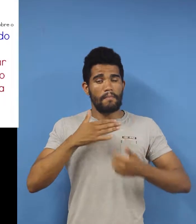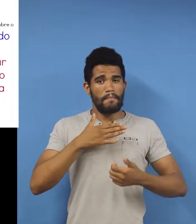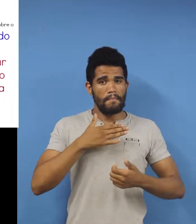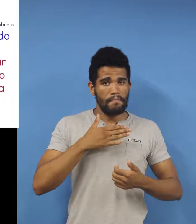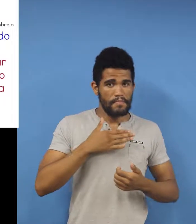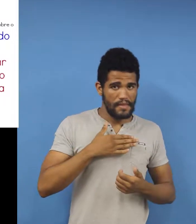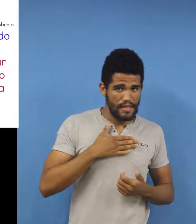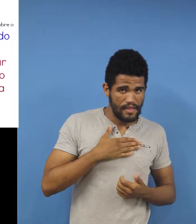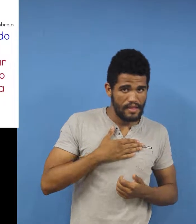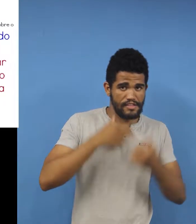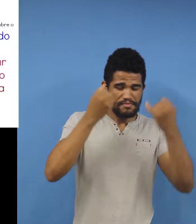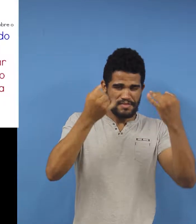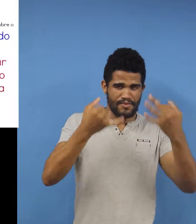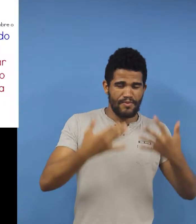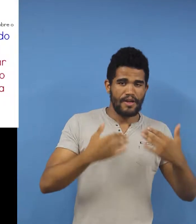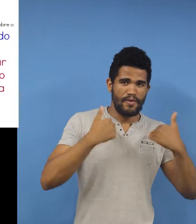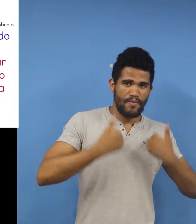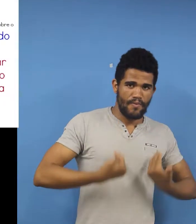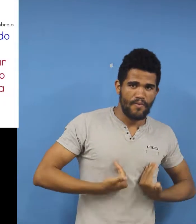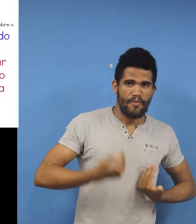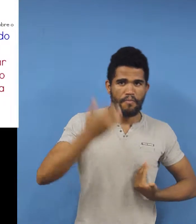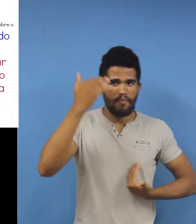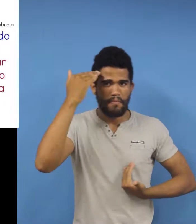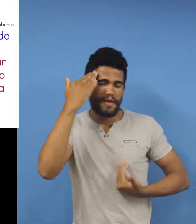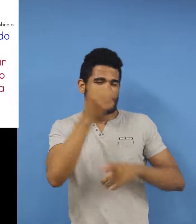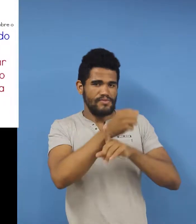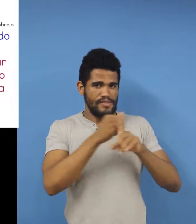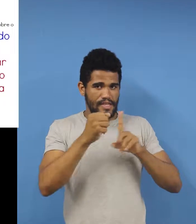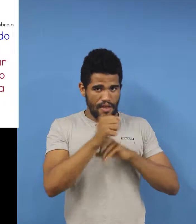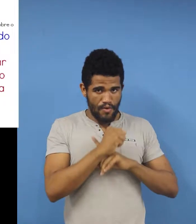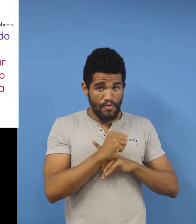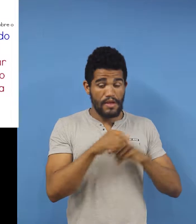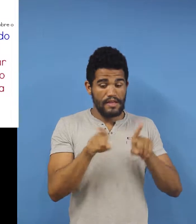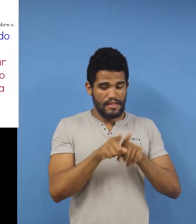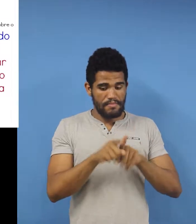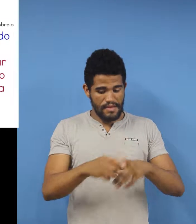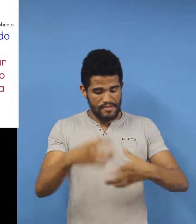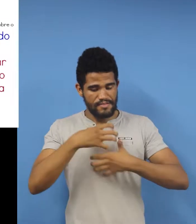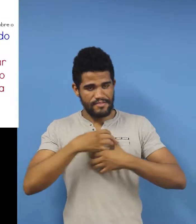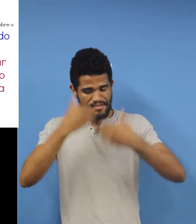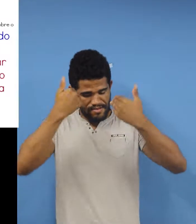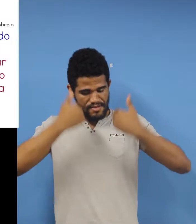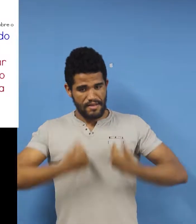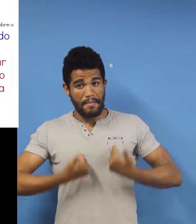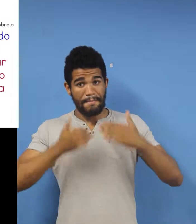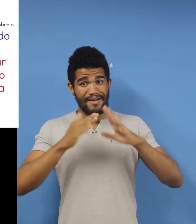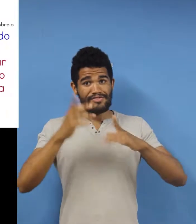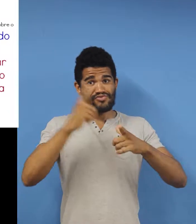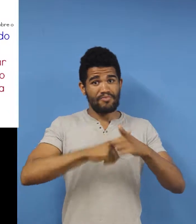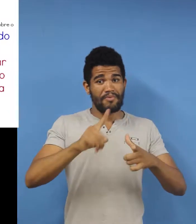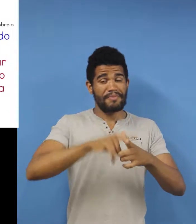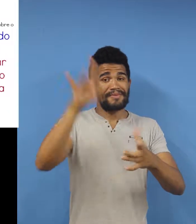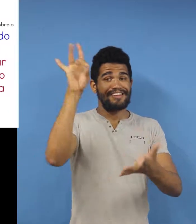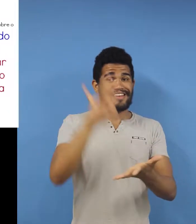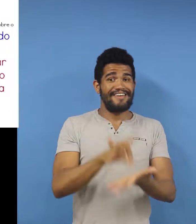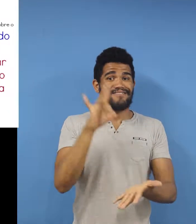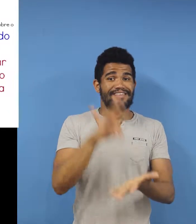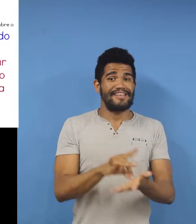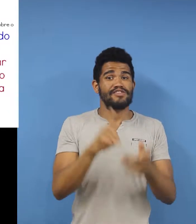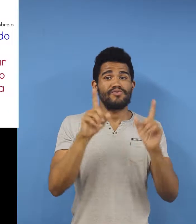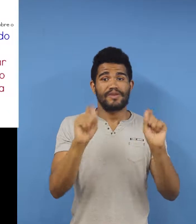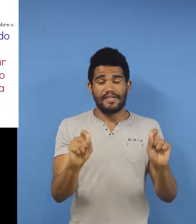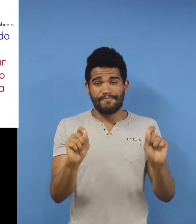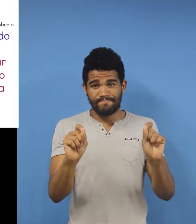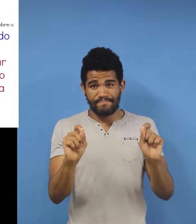mas estar bem consigo mesma. A minha citação falou o quê? Bem-estar físico e mental. Então, não é só a boa forma, é estar bem consigo mesma. E